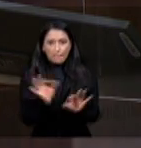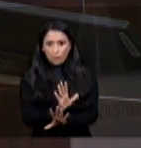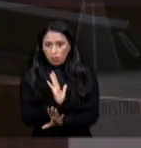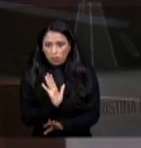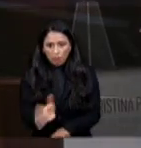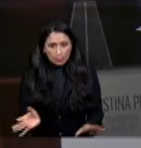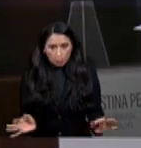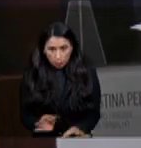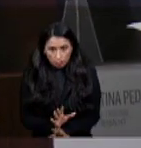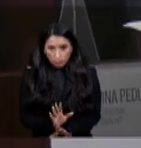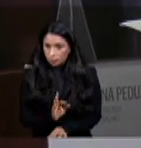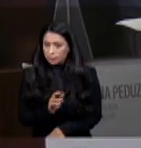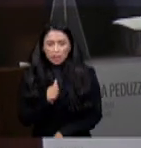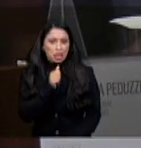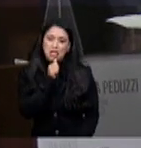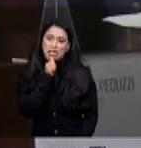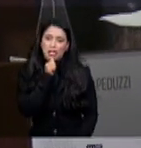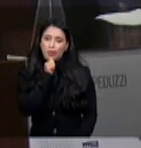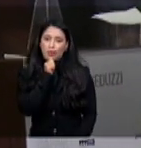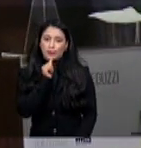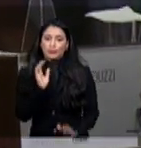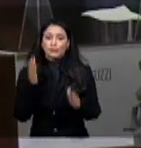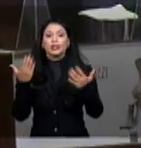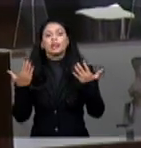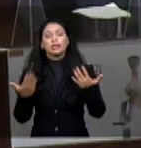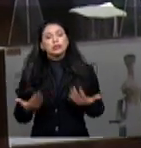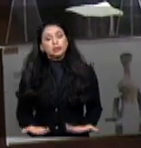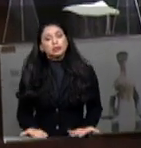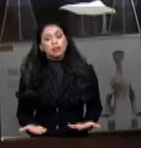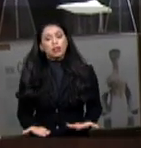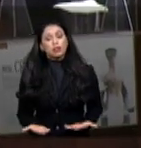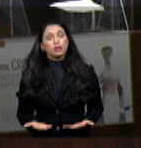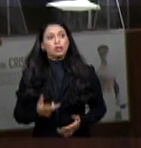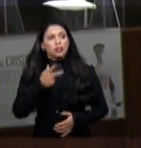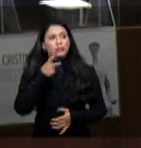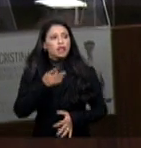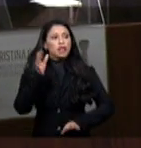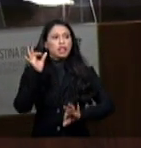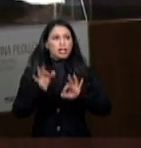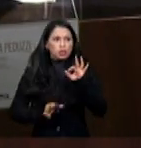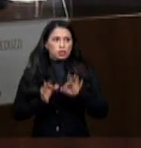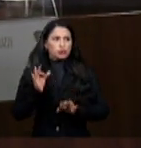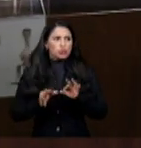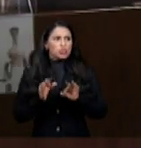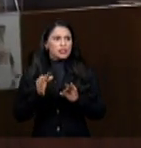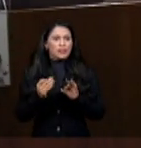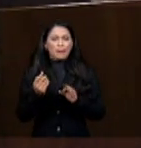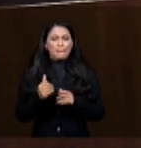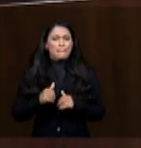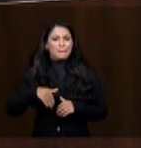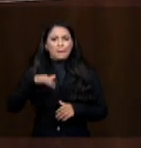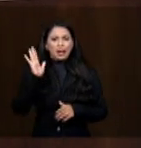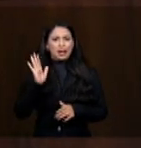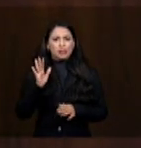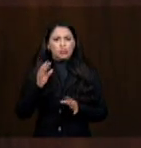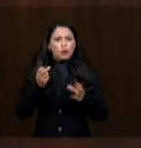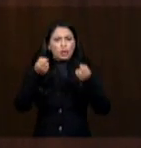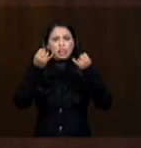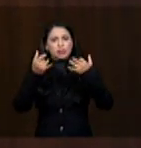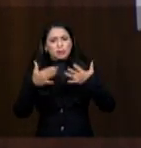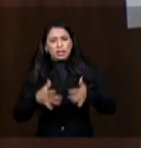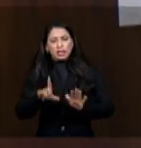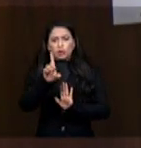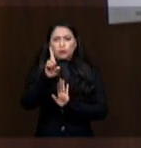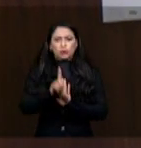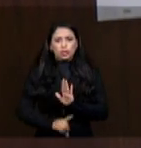acabada e a tanto que ele afirma que a justiça vai além de qualquer definição que